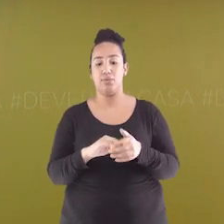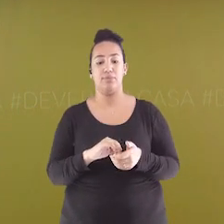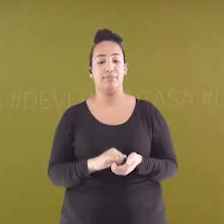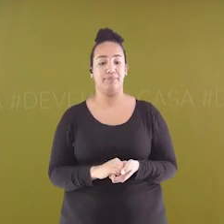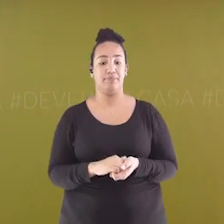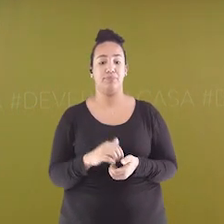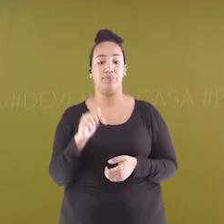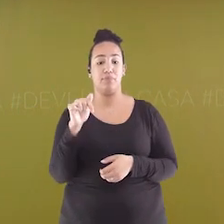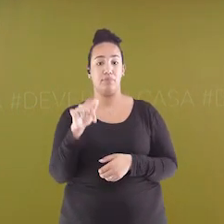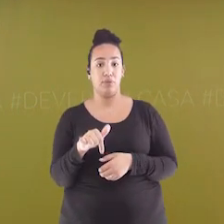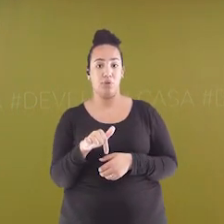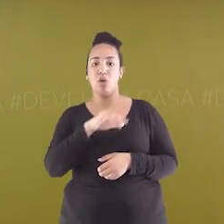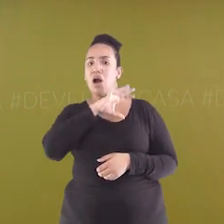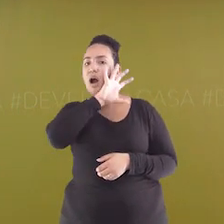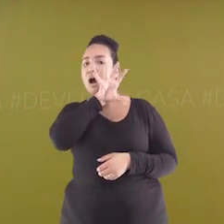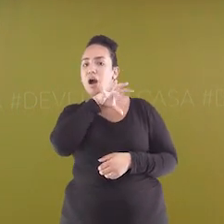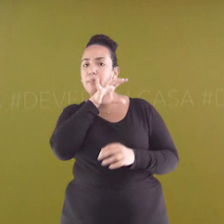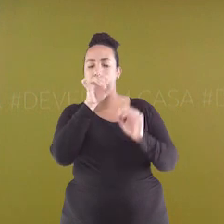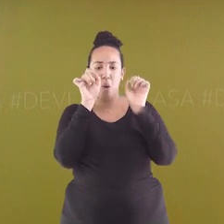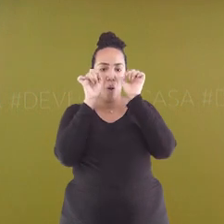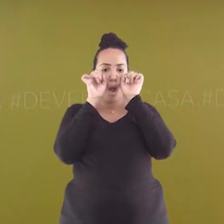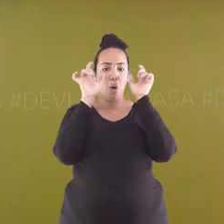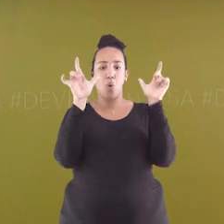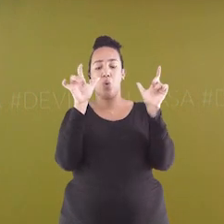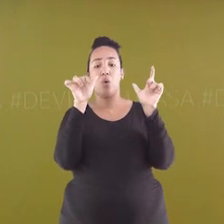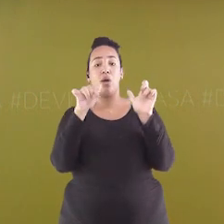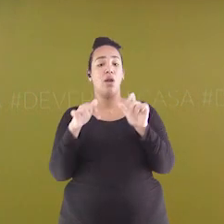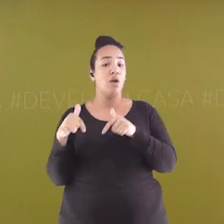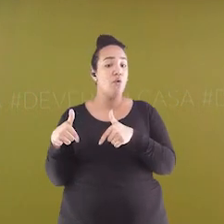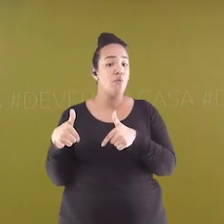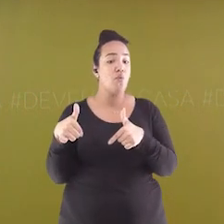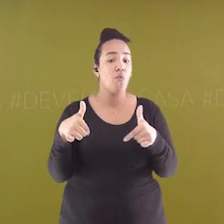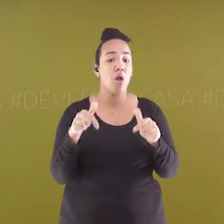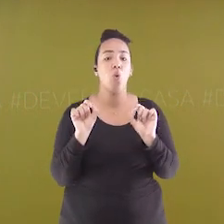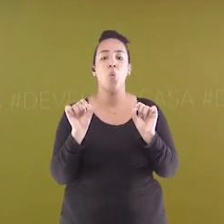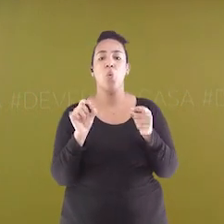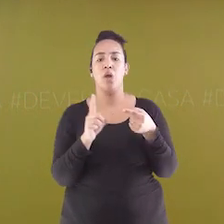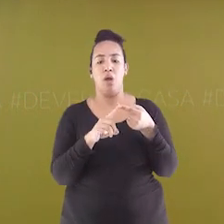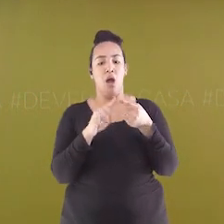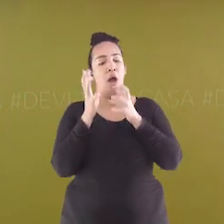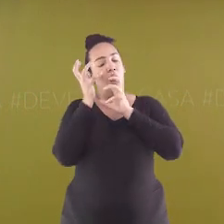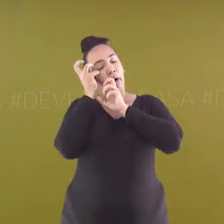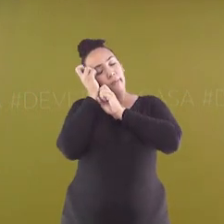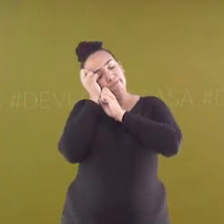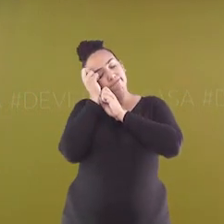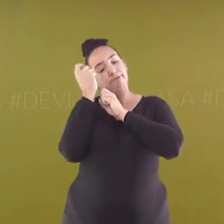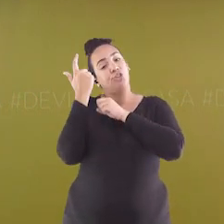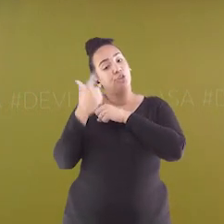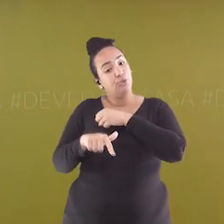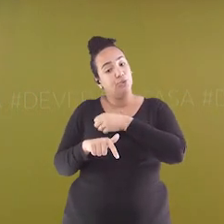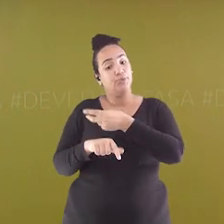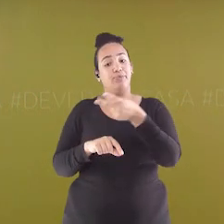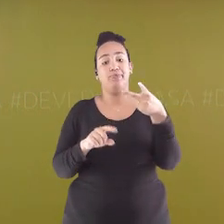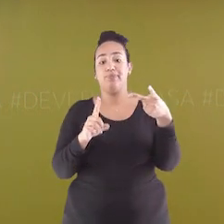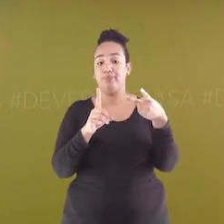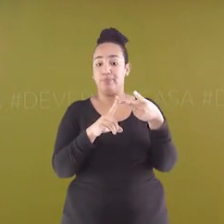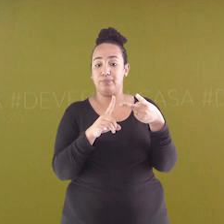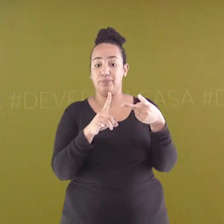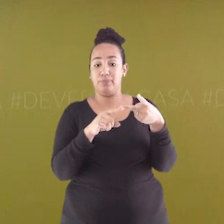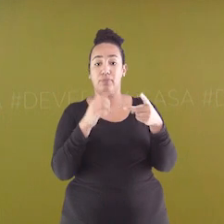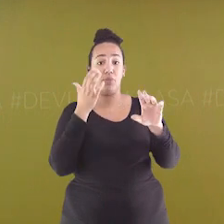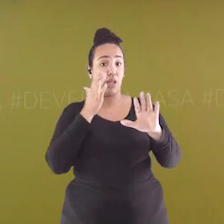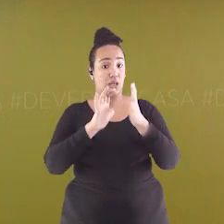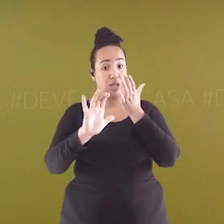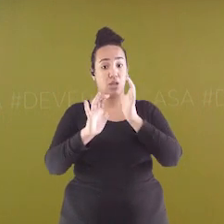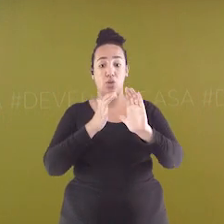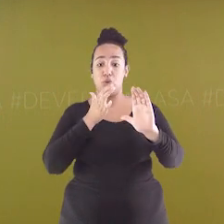Depois que a coisa escamosa acordou, o que que ele fez? Letra A, dormiu de novo. Letra B,